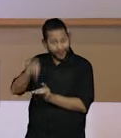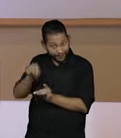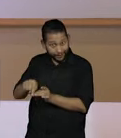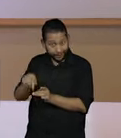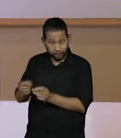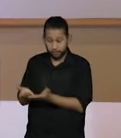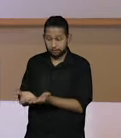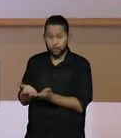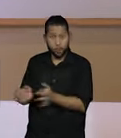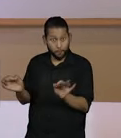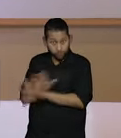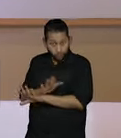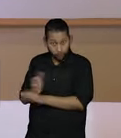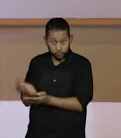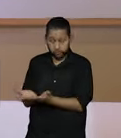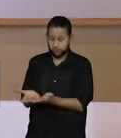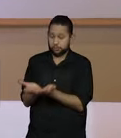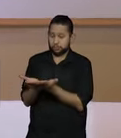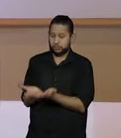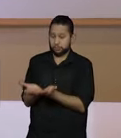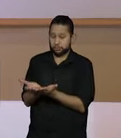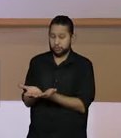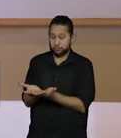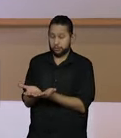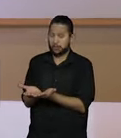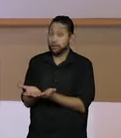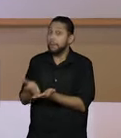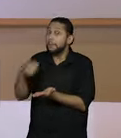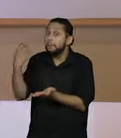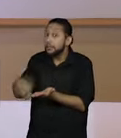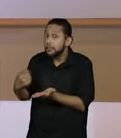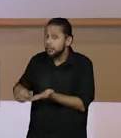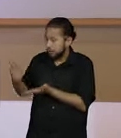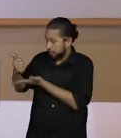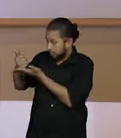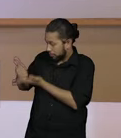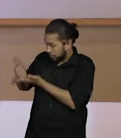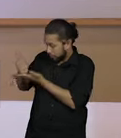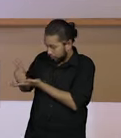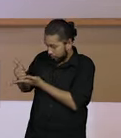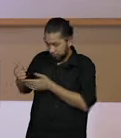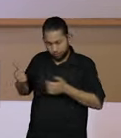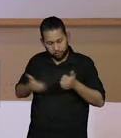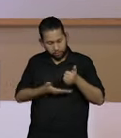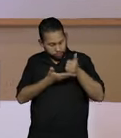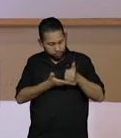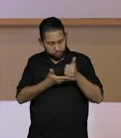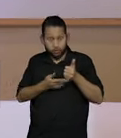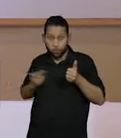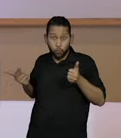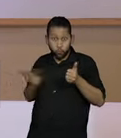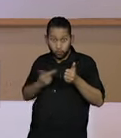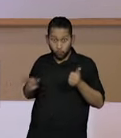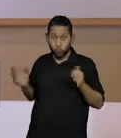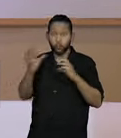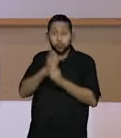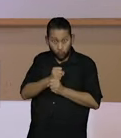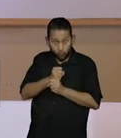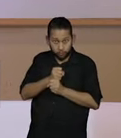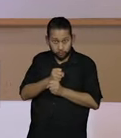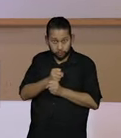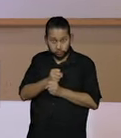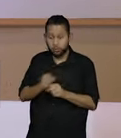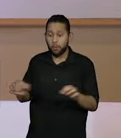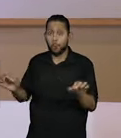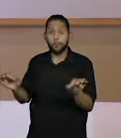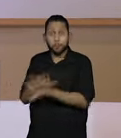produto, a gente diz que tem que ser exatamente igual. Ou seja, a lei de